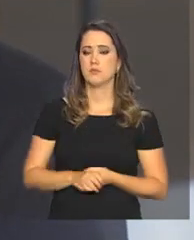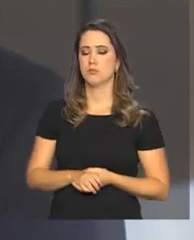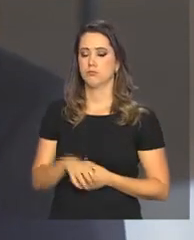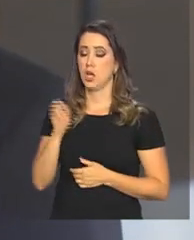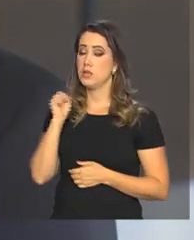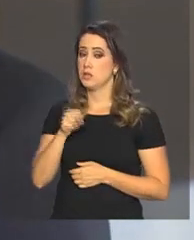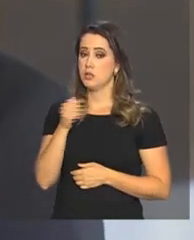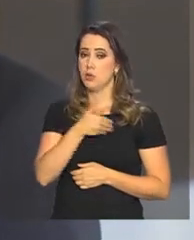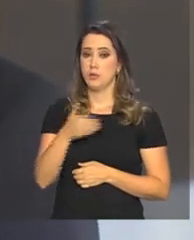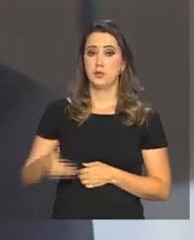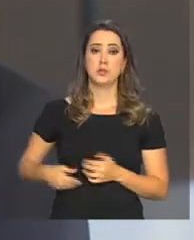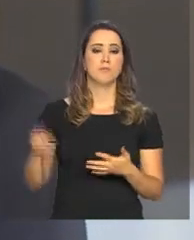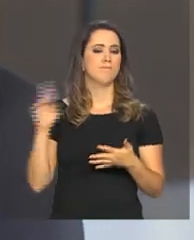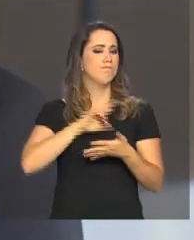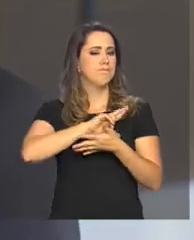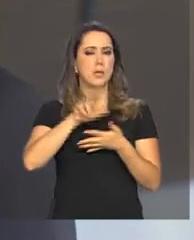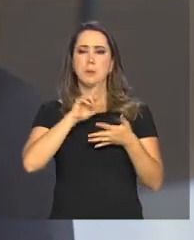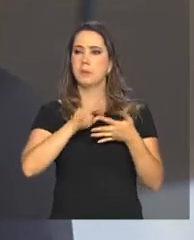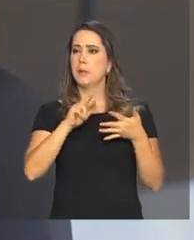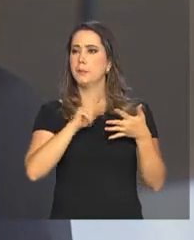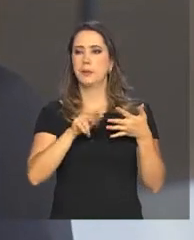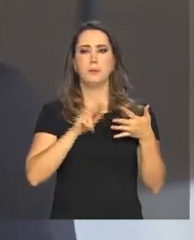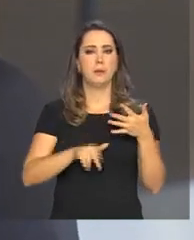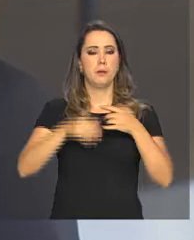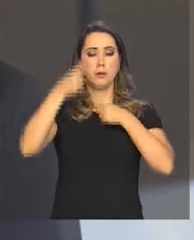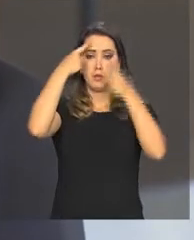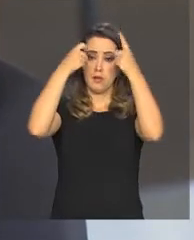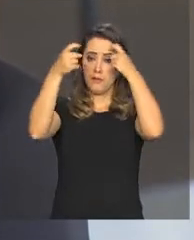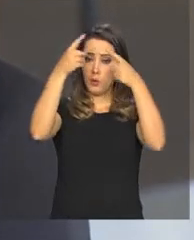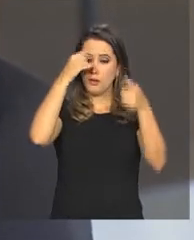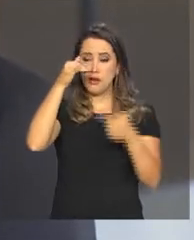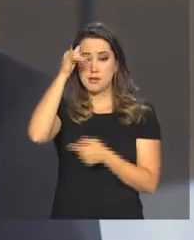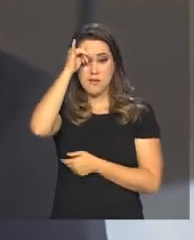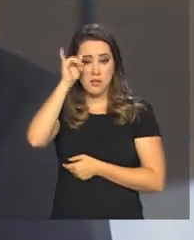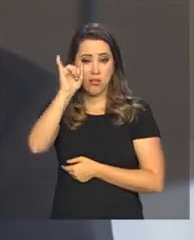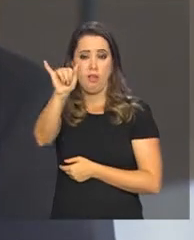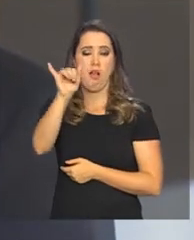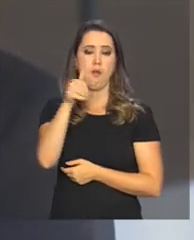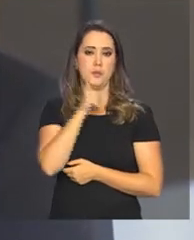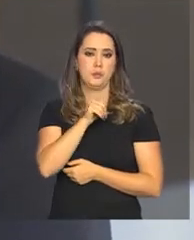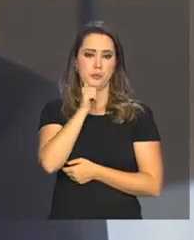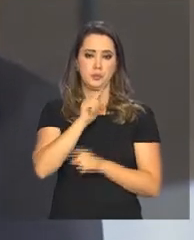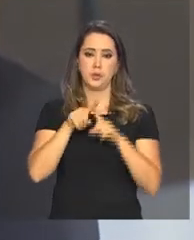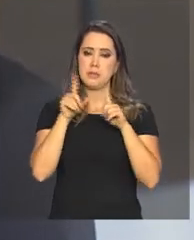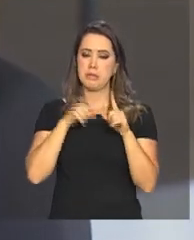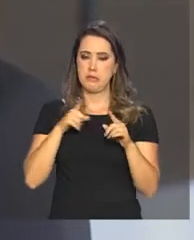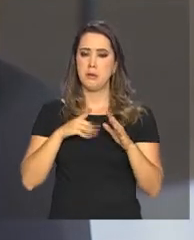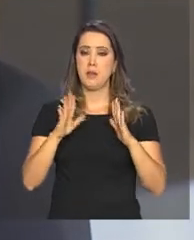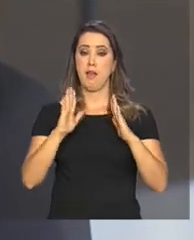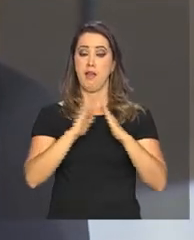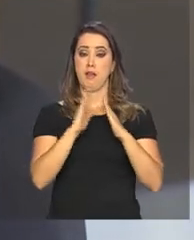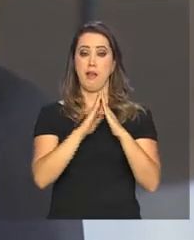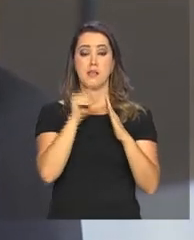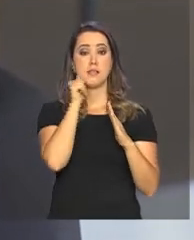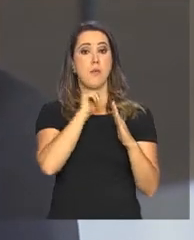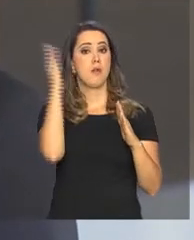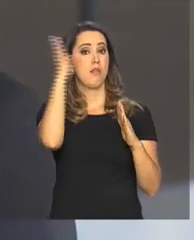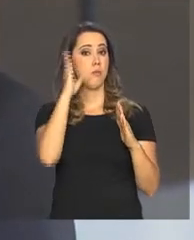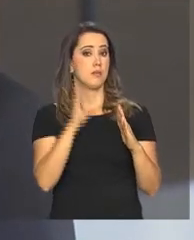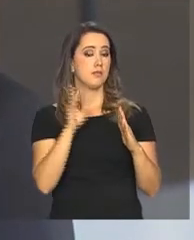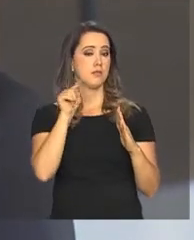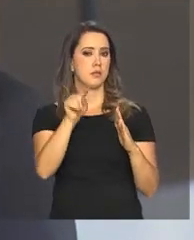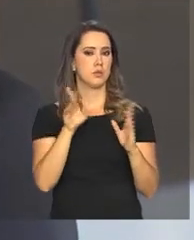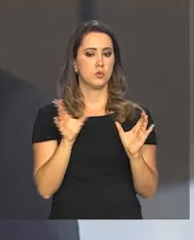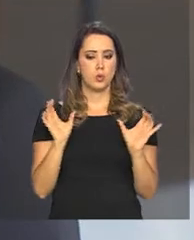o governo tem diversas ações de combate à violência contra a mulher mas o principal deles é a casa da mulher brasileira onde é concentrado ali